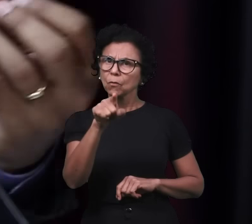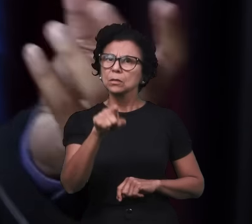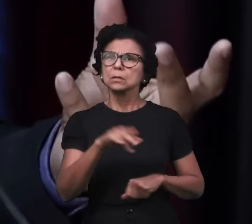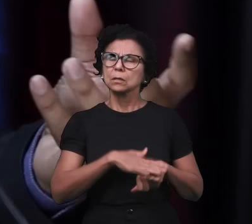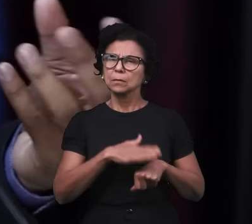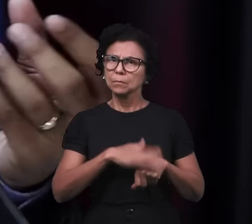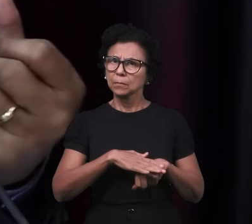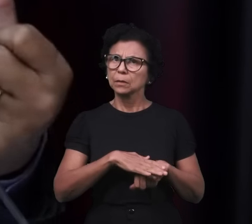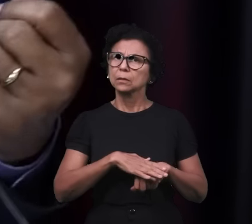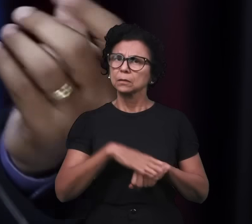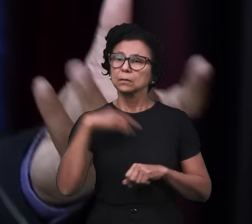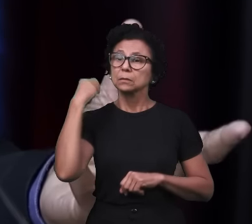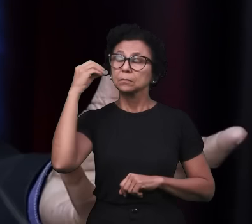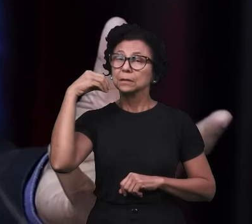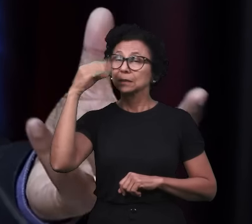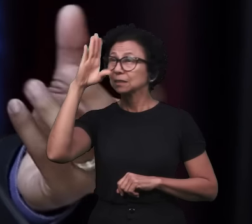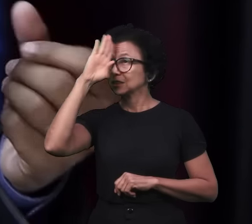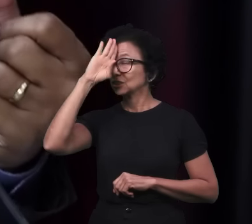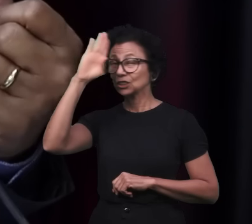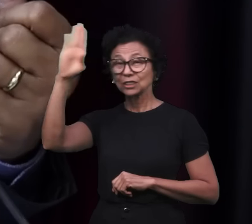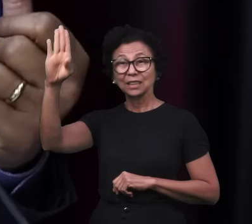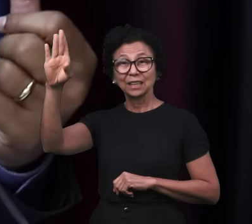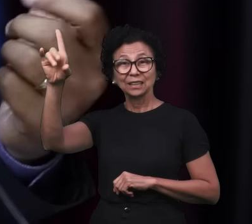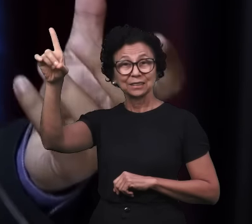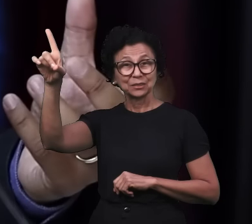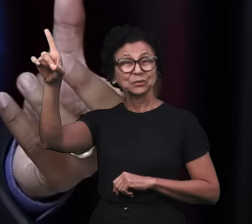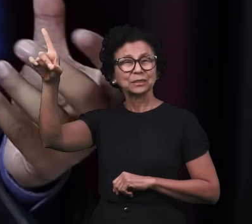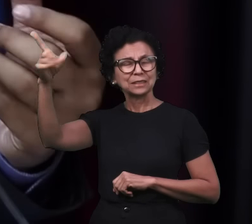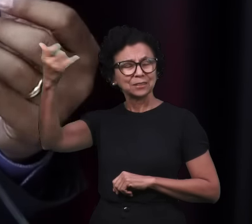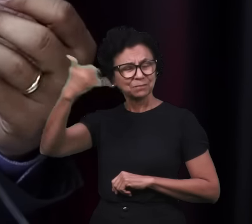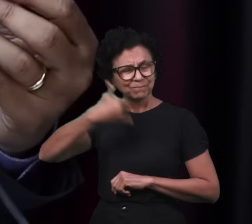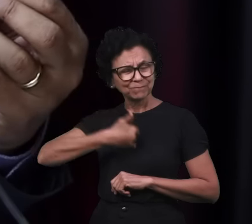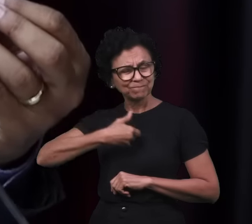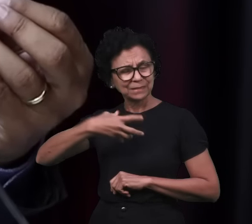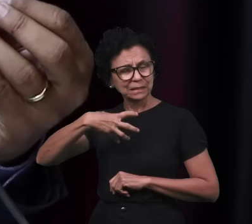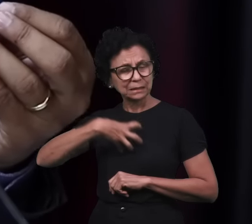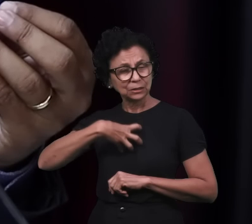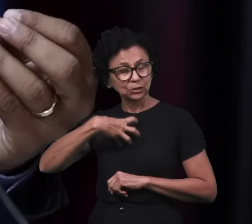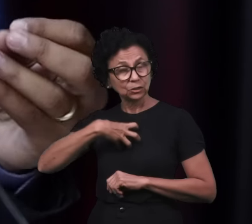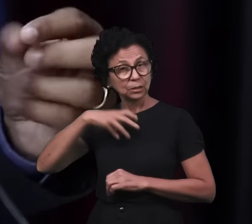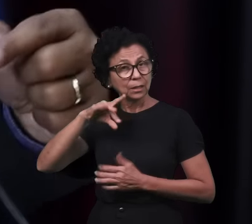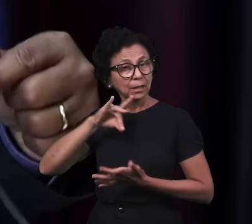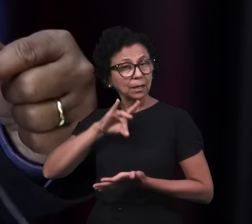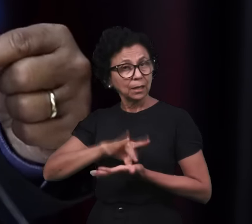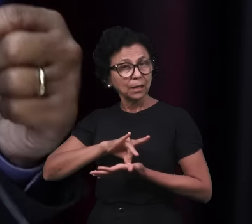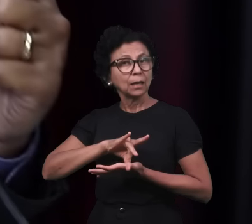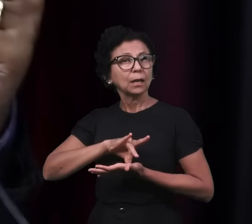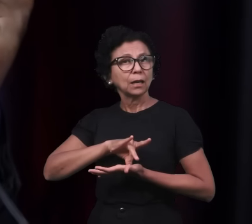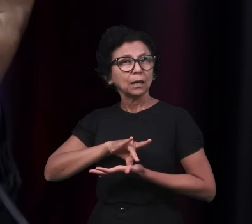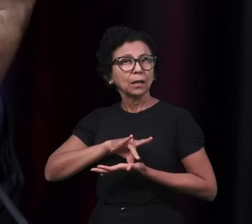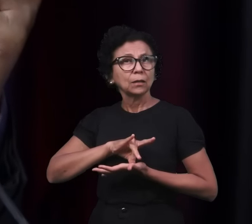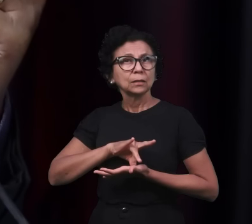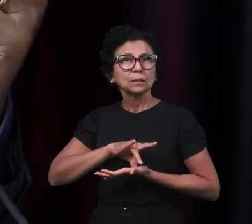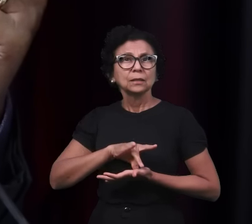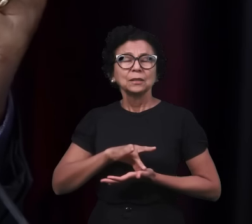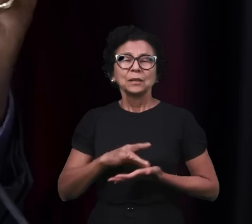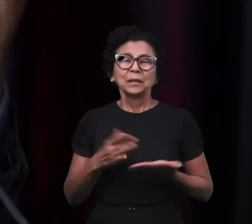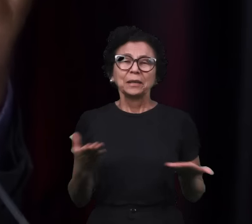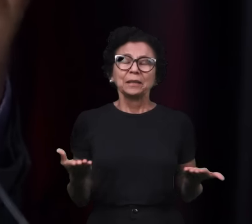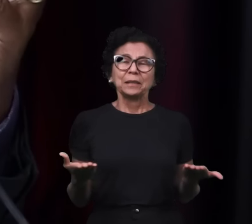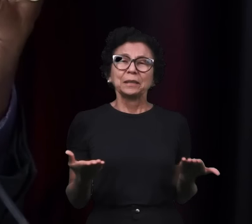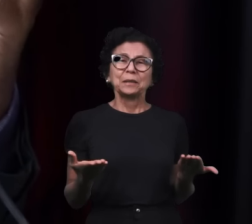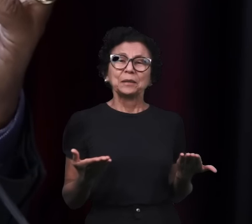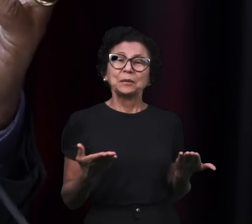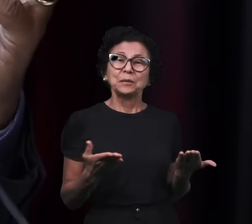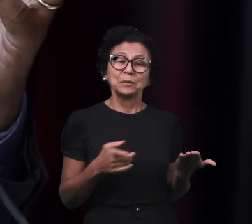experiência direta com a voz do Senhor, de viver, de ter a experiência, como diz aqui, né, que o